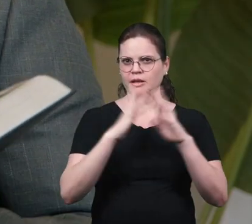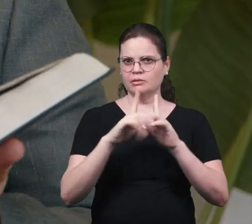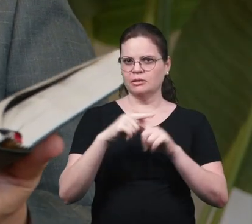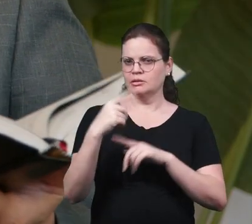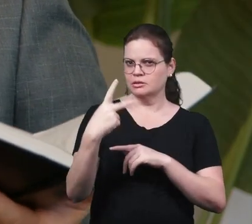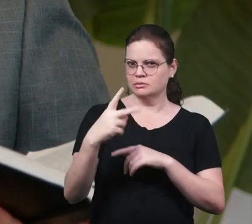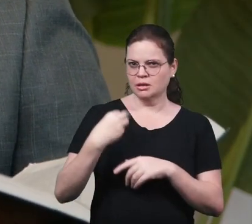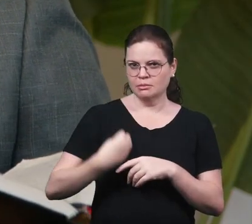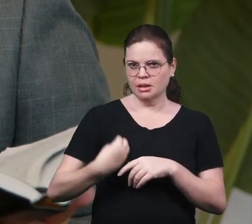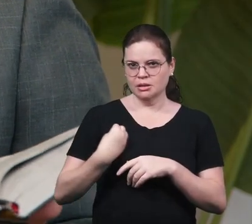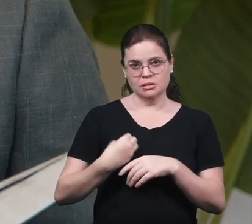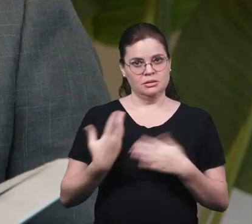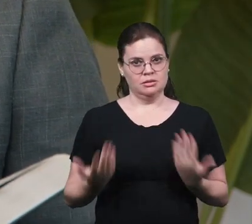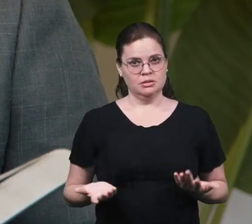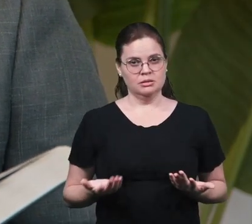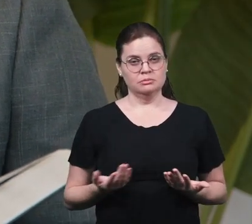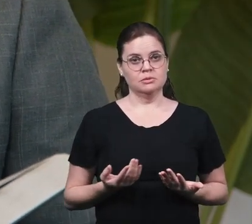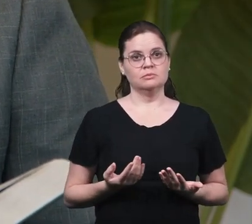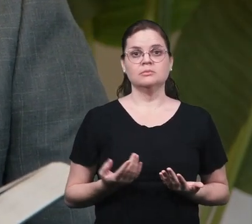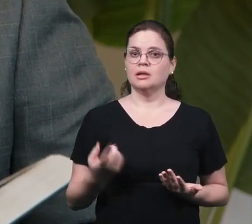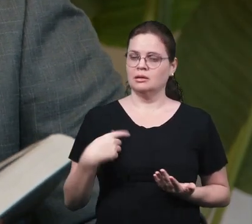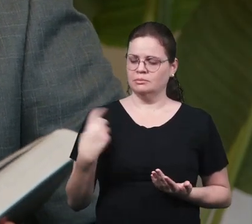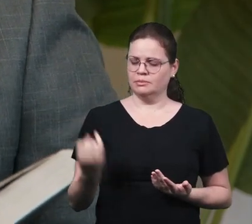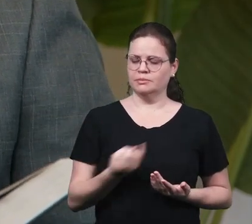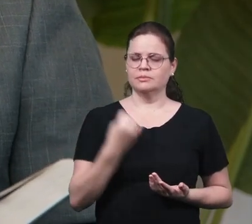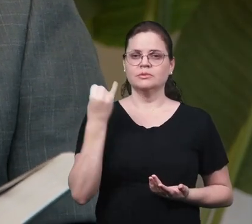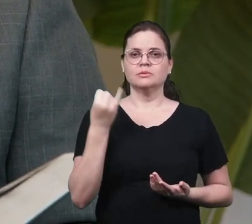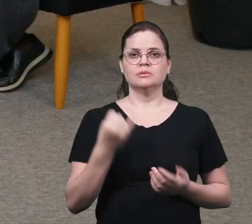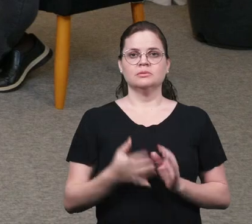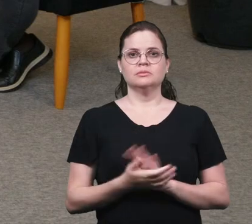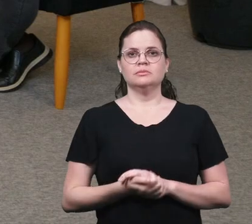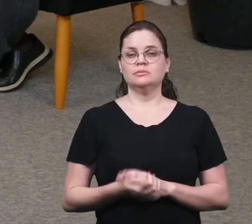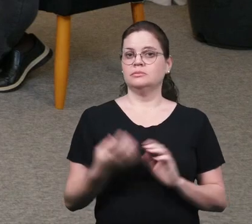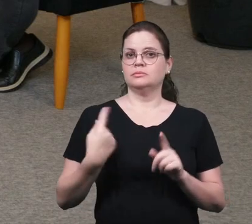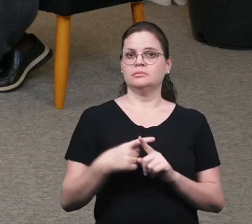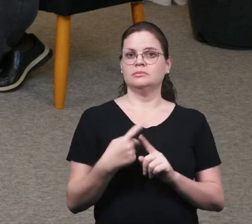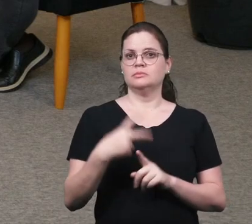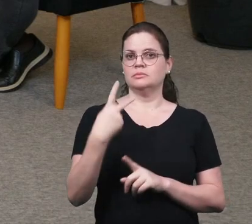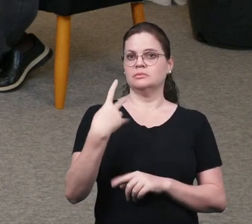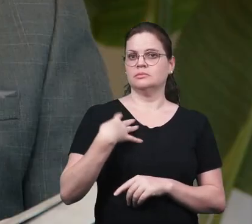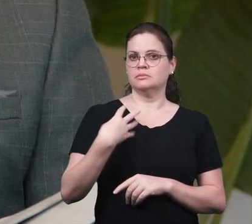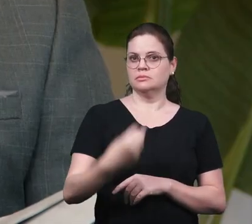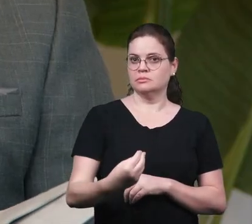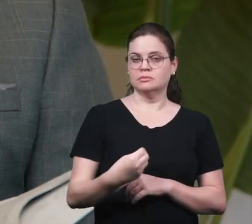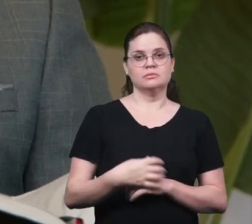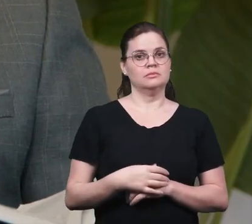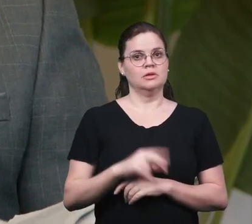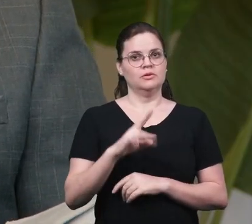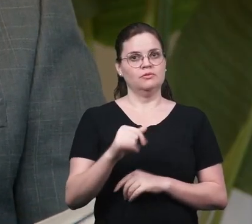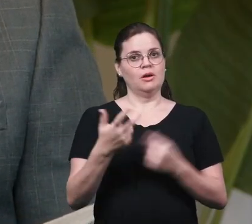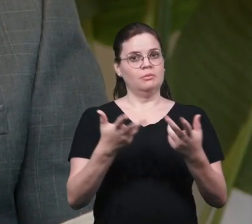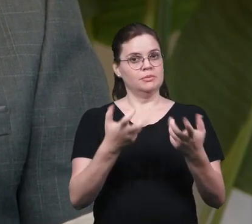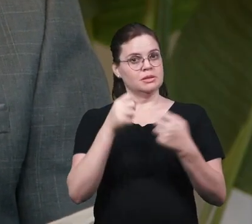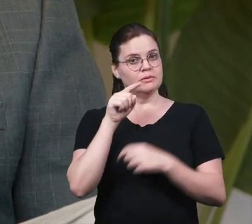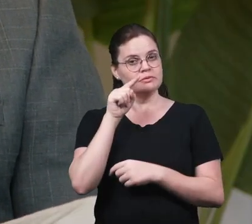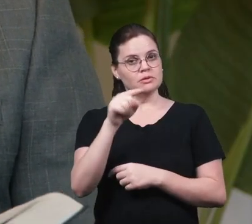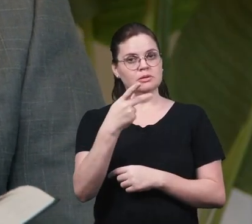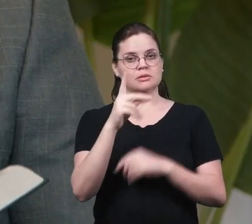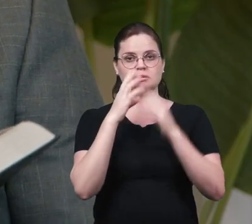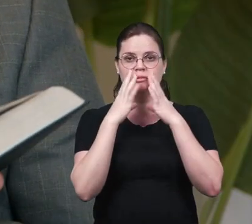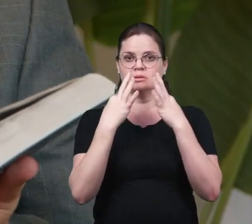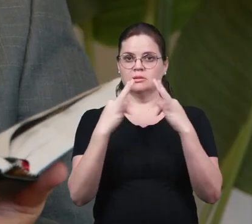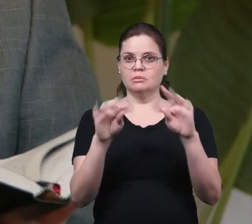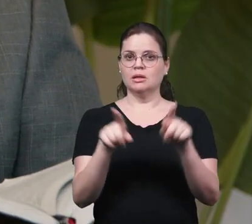Você participa das atividades da igreja? Isso é importante, porque a sua filha, o seu filho, vão olhar para você e